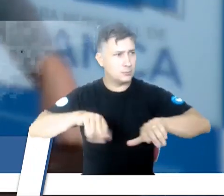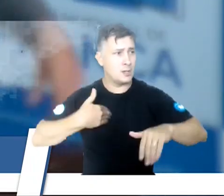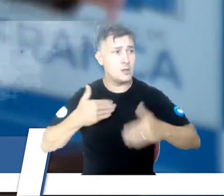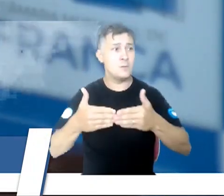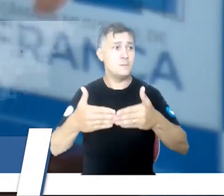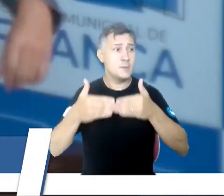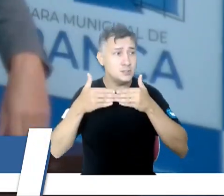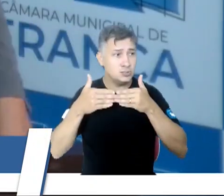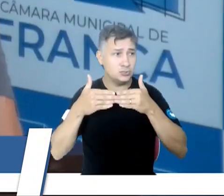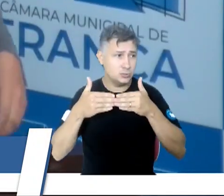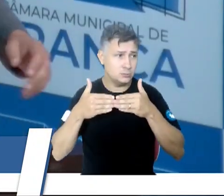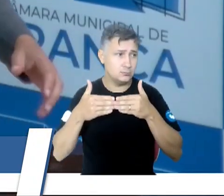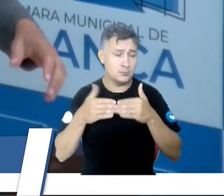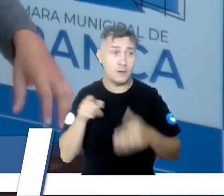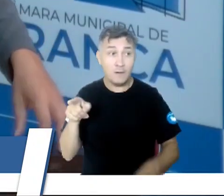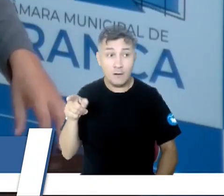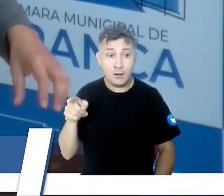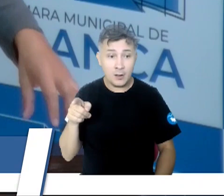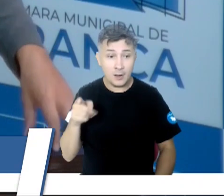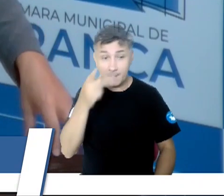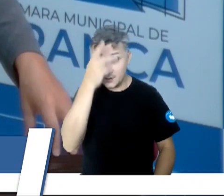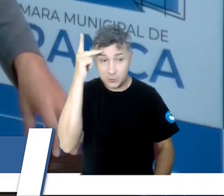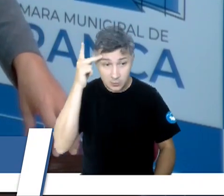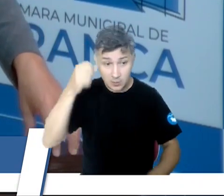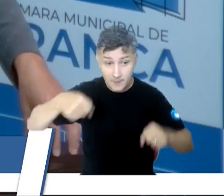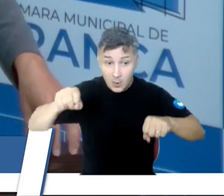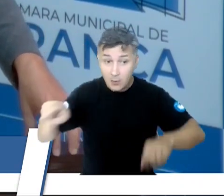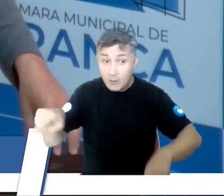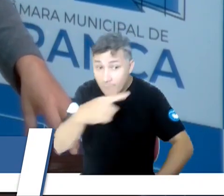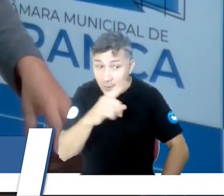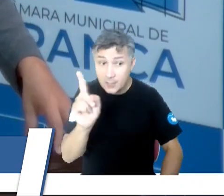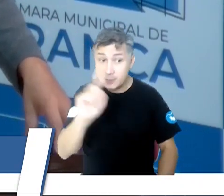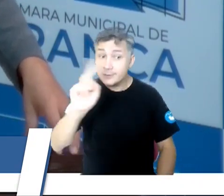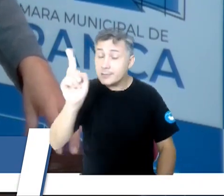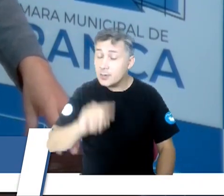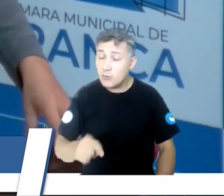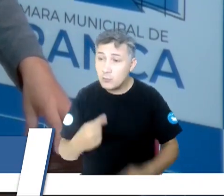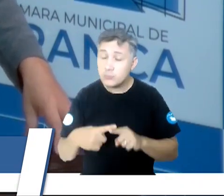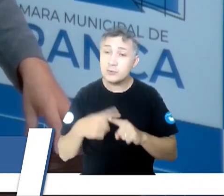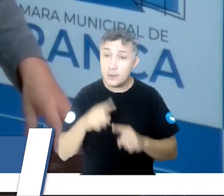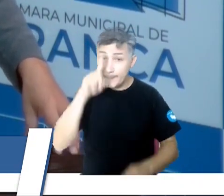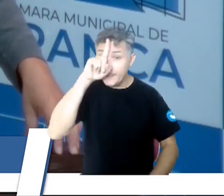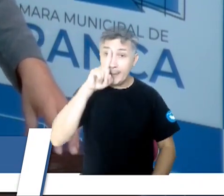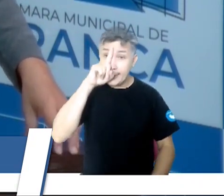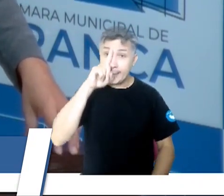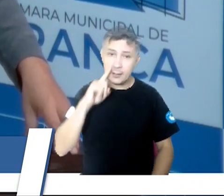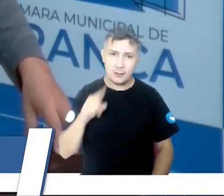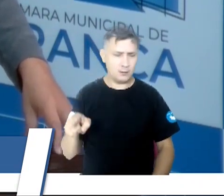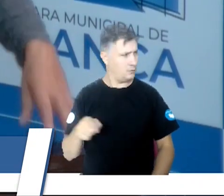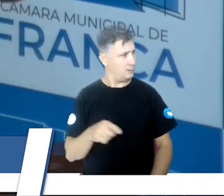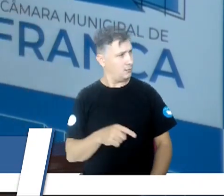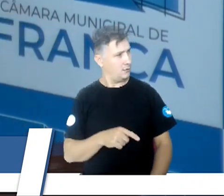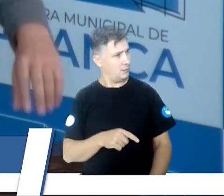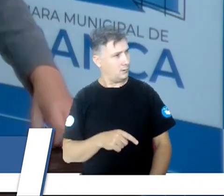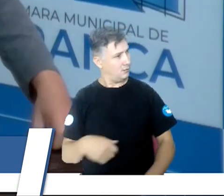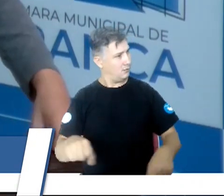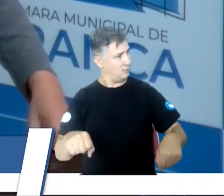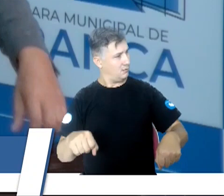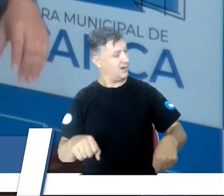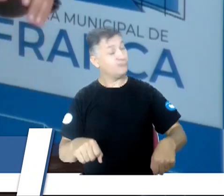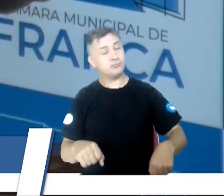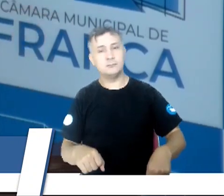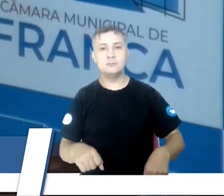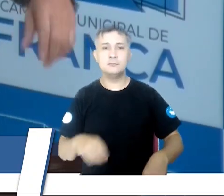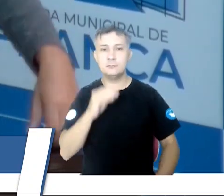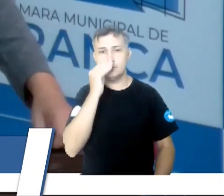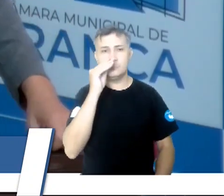que você está colocando em risco a tua vida e da tua família. Ele meio que, tipo, deu um coisa